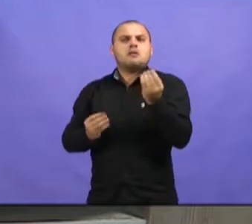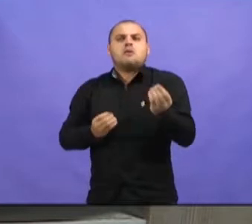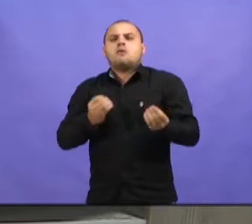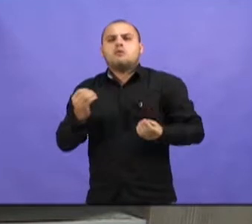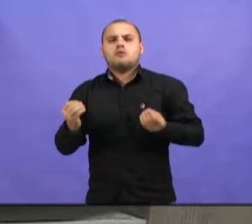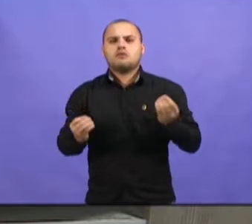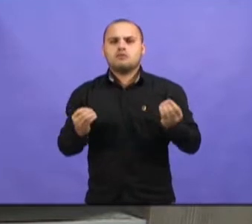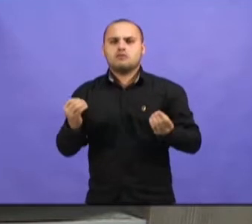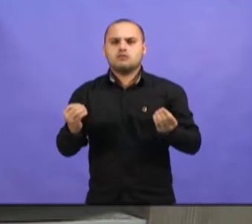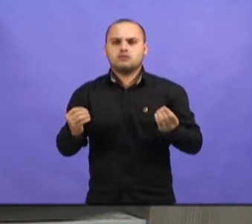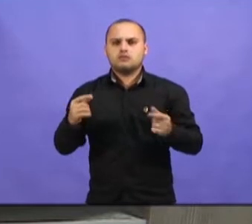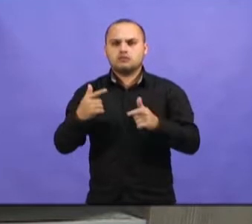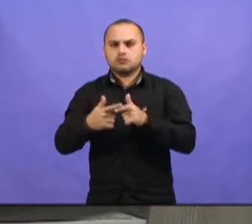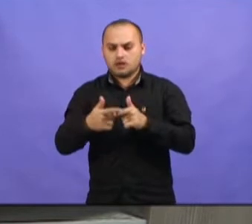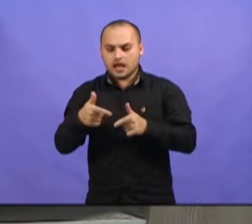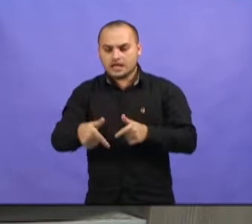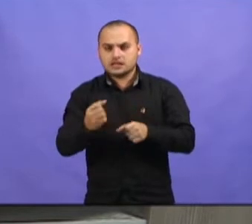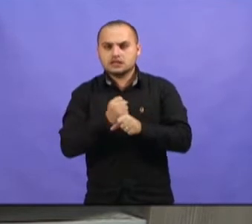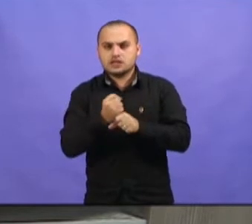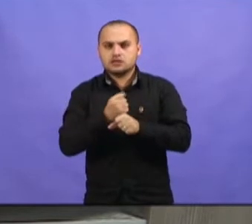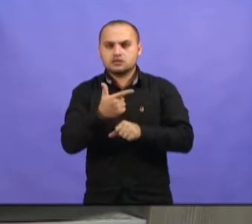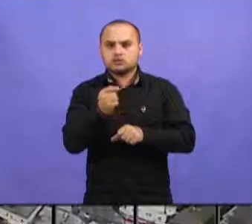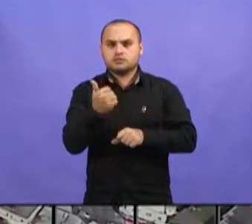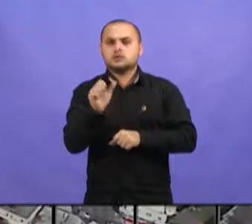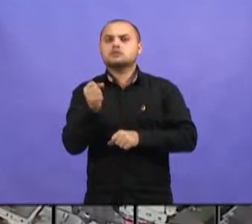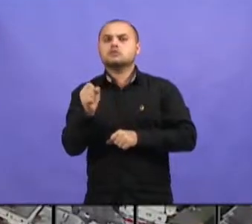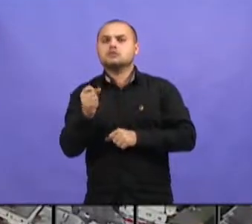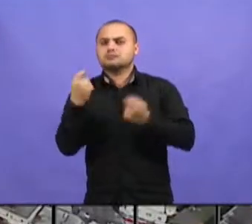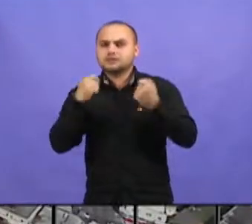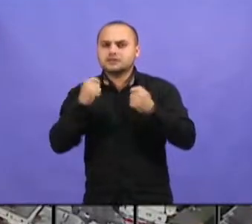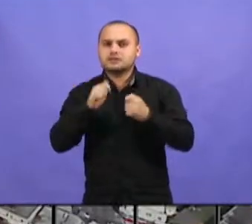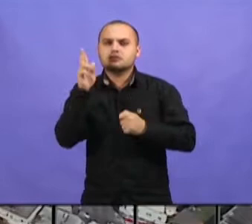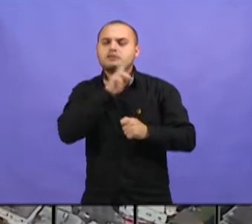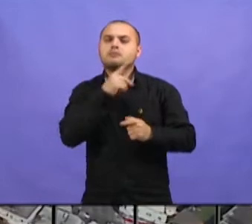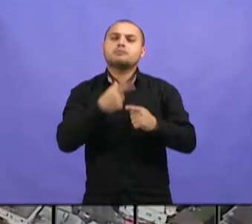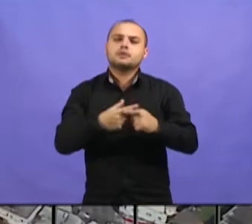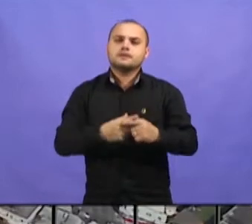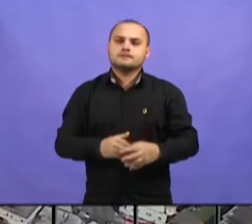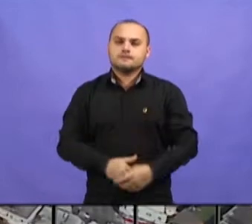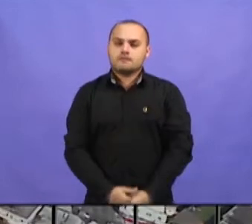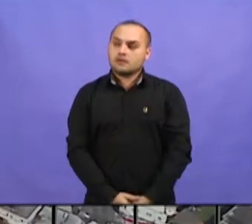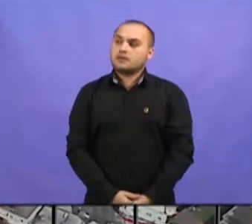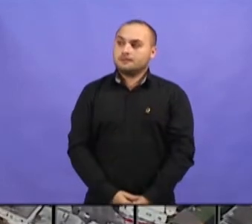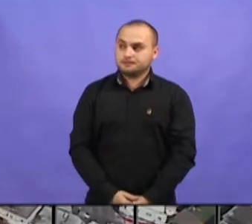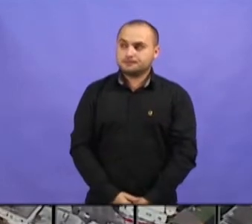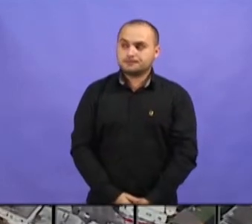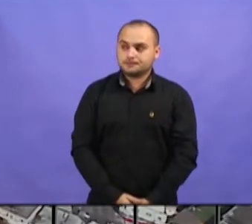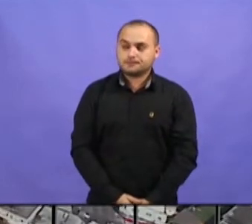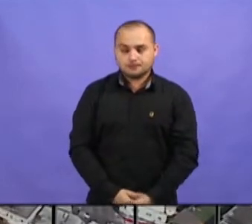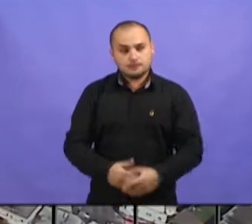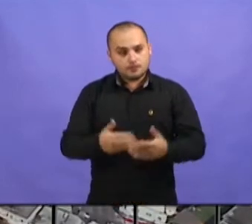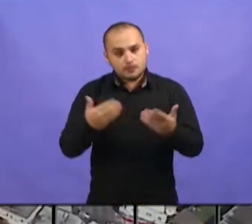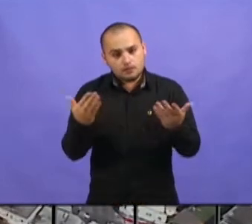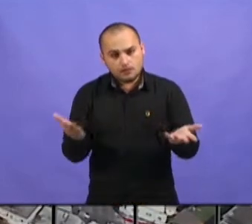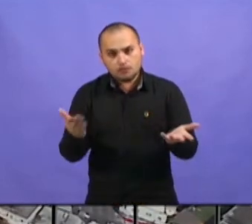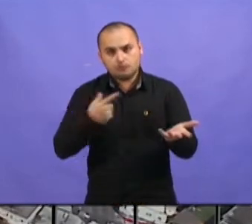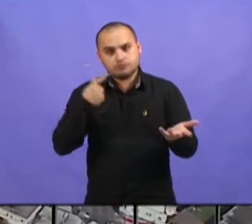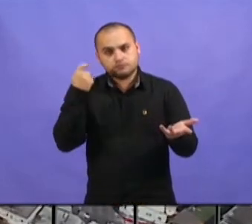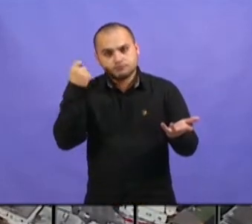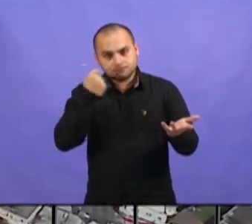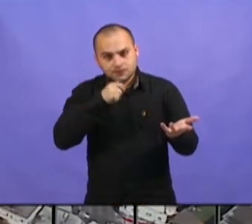Por que ainda em 2018 é necessário esse exame? Então, realmente a gente precisa sempre reforçar